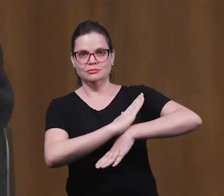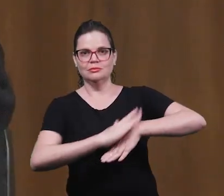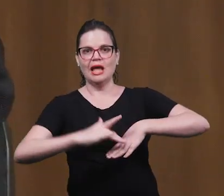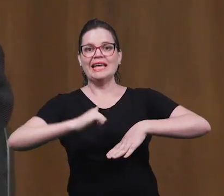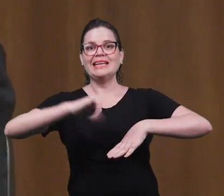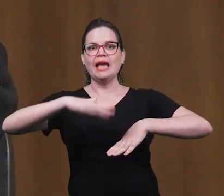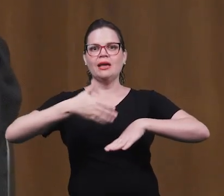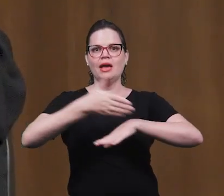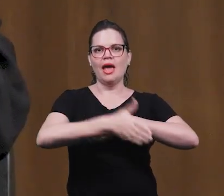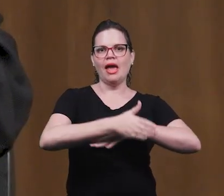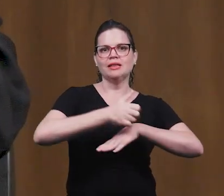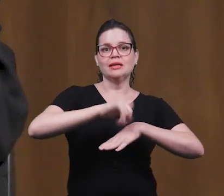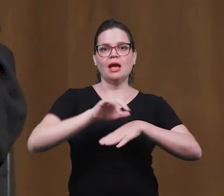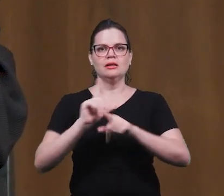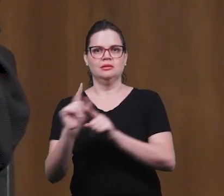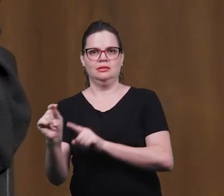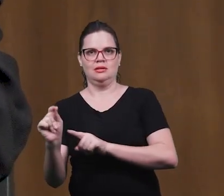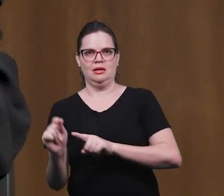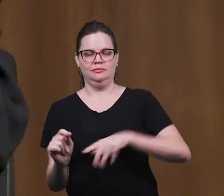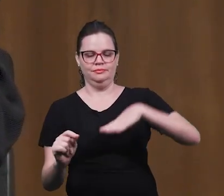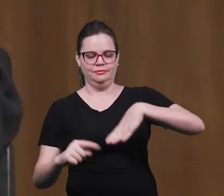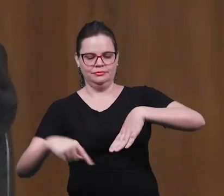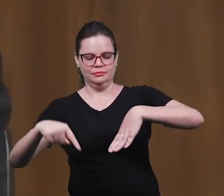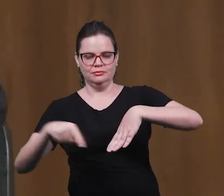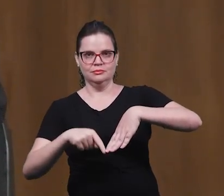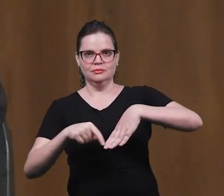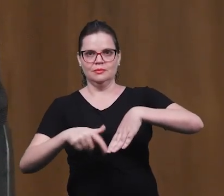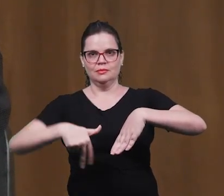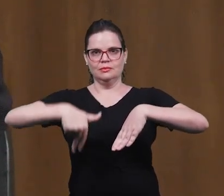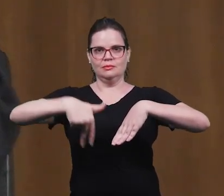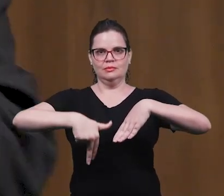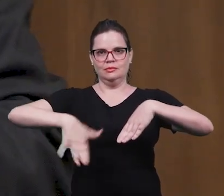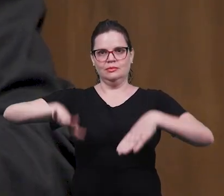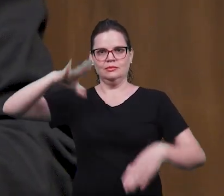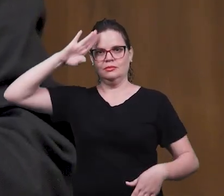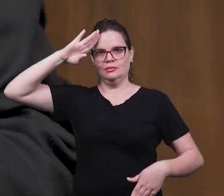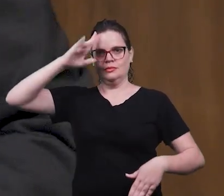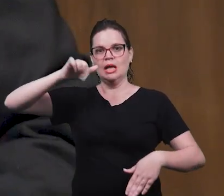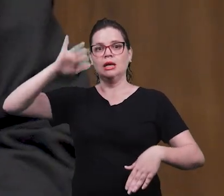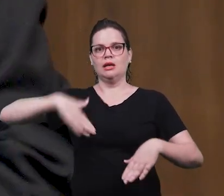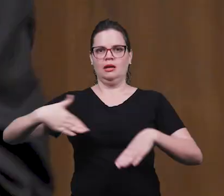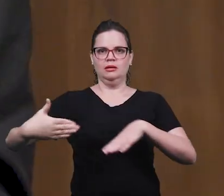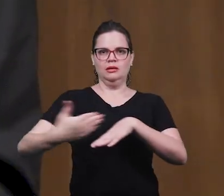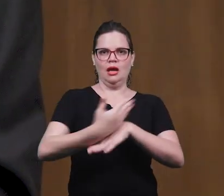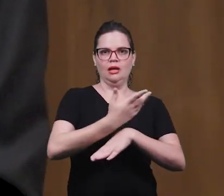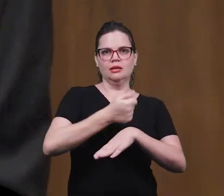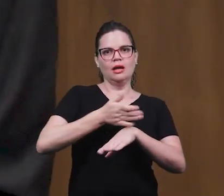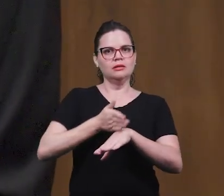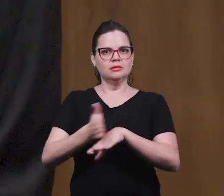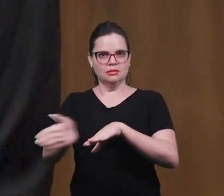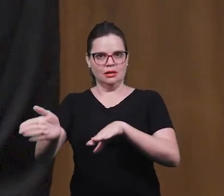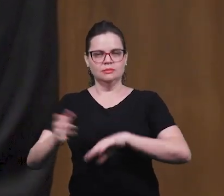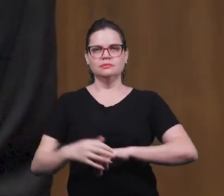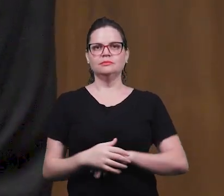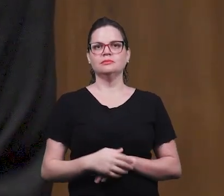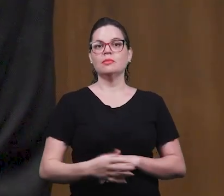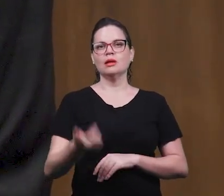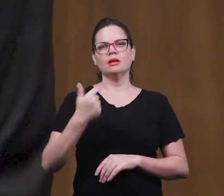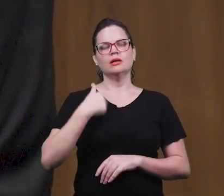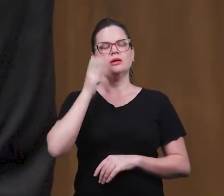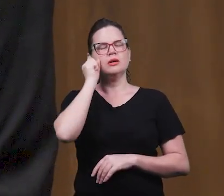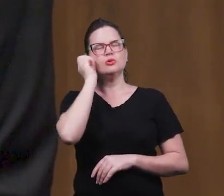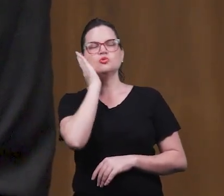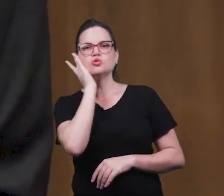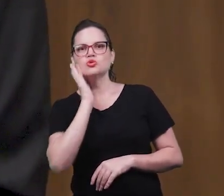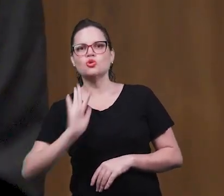E lá embaixo fica uma pessoa de serviço controlando o acesso. E eu sonhei, ele falava para mim assim, que eu